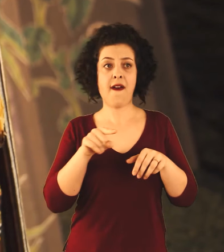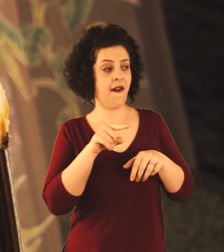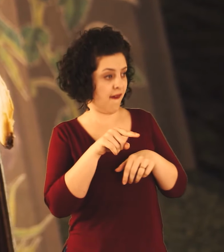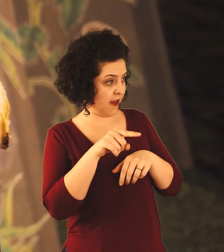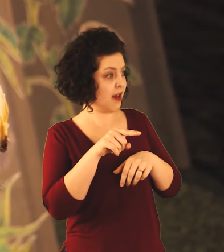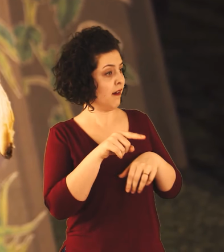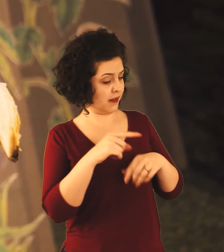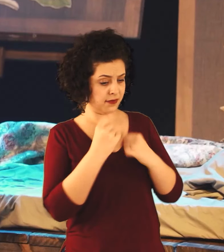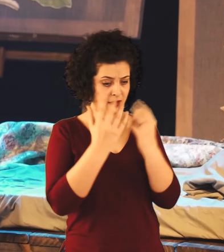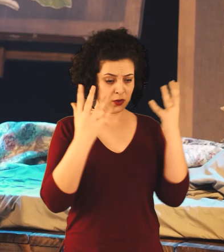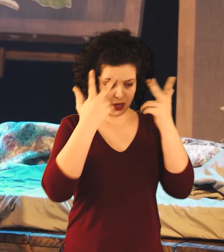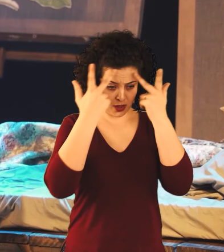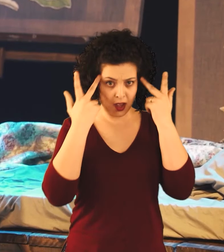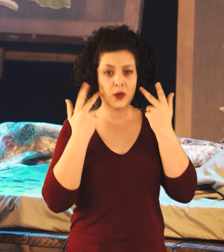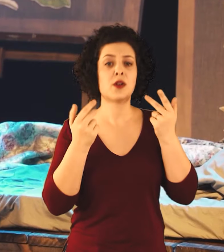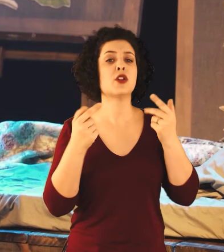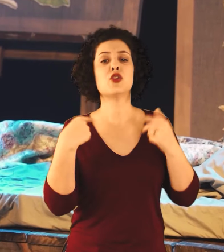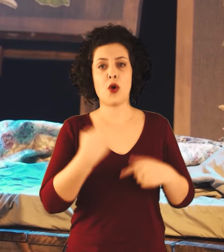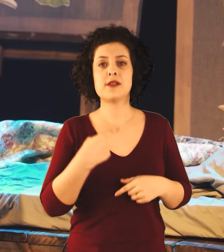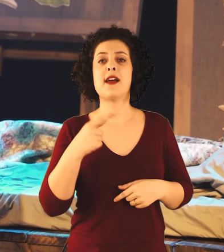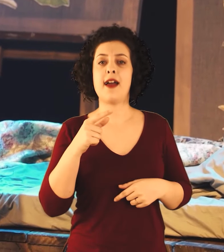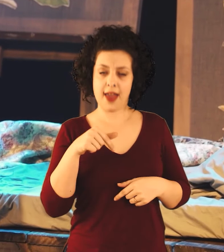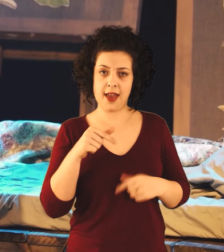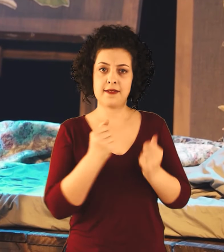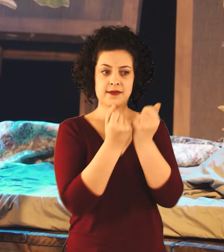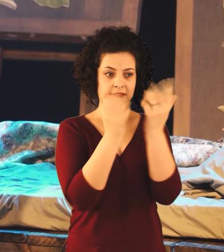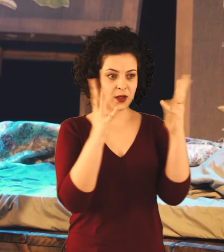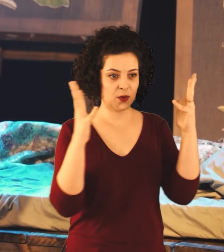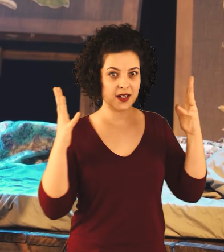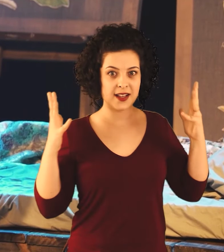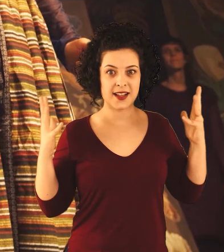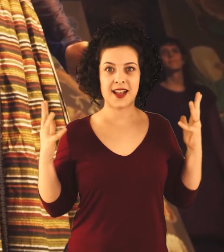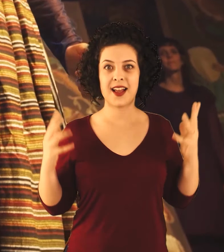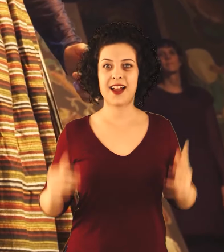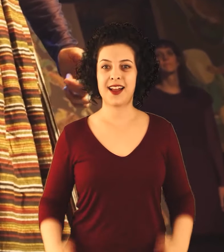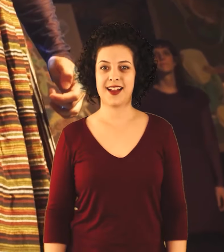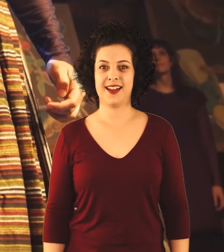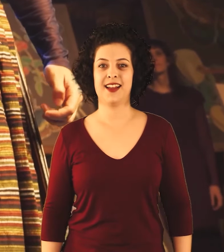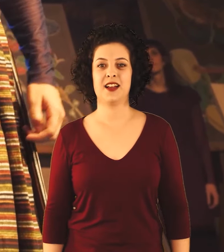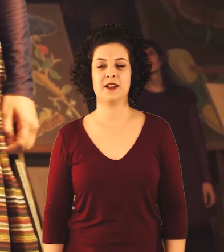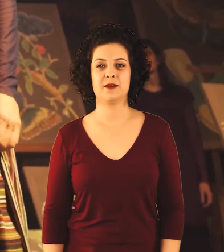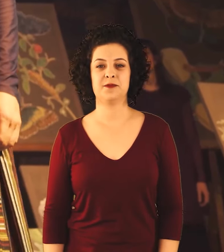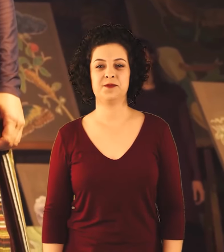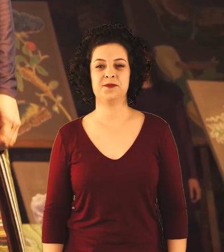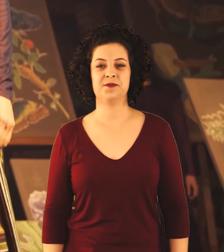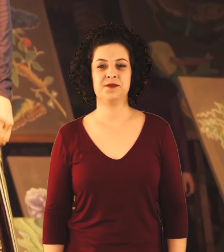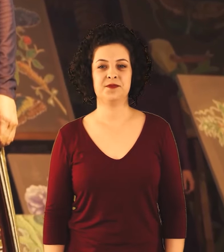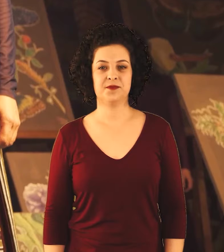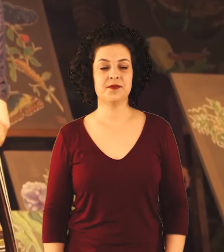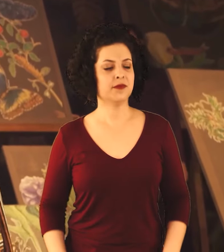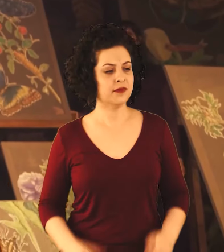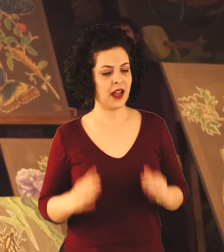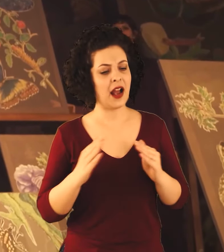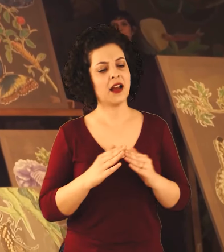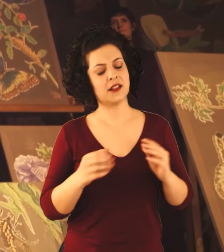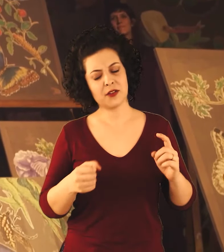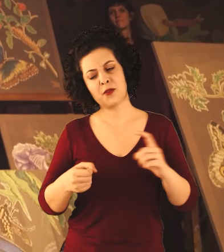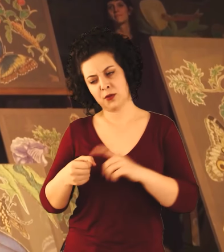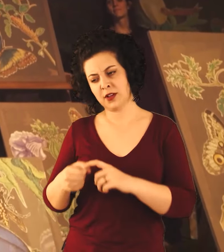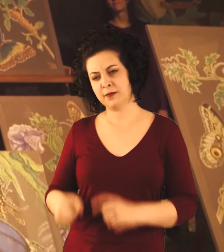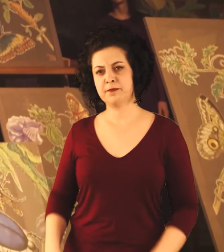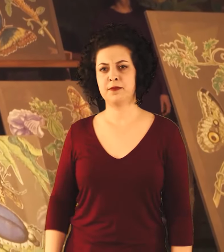natureza. Nós somos a natureza. Doroteia sorriu. Vamos voltar para